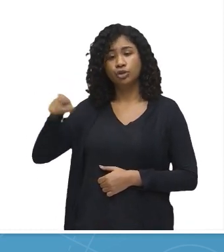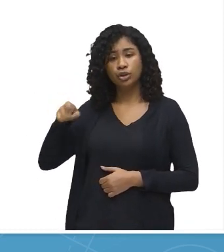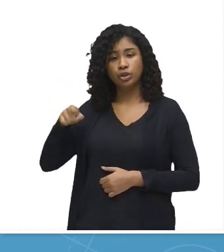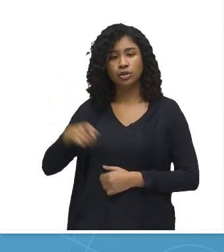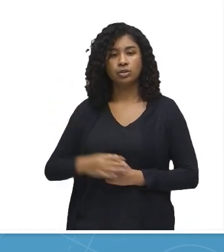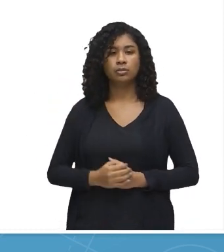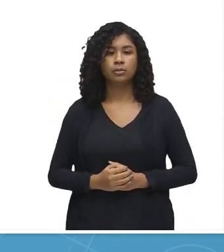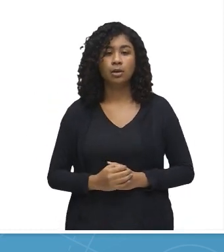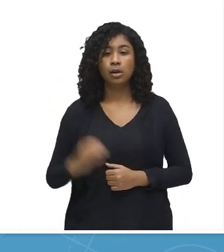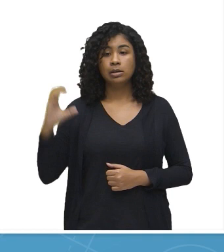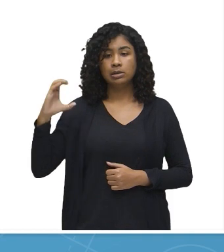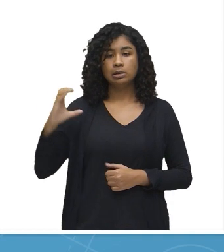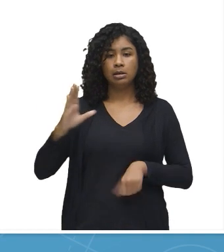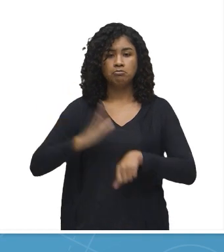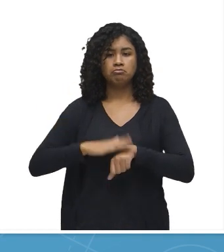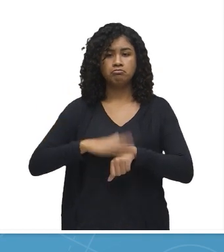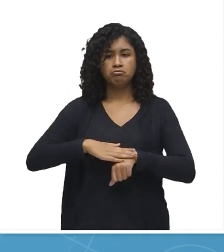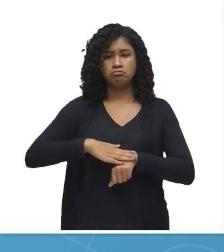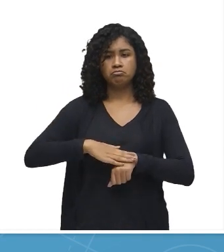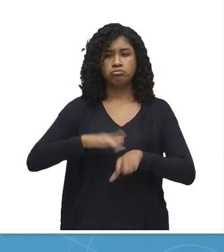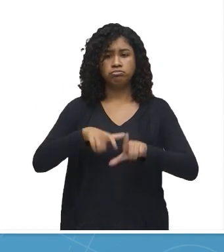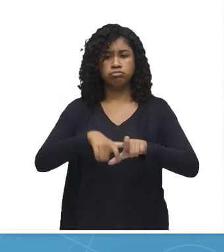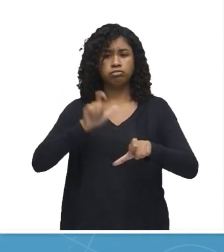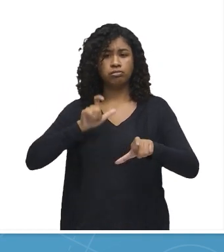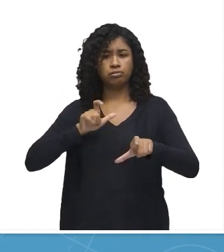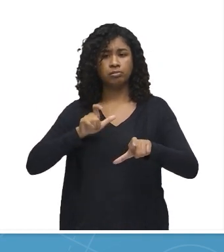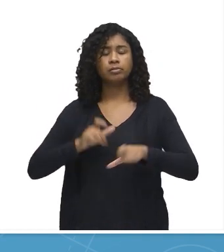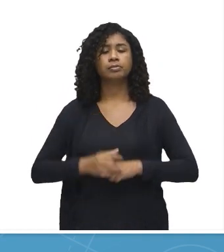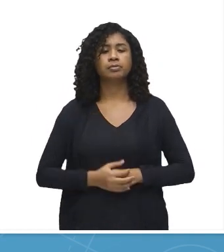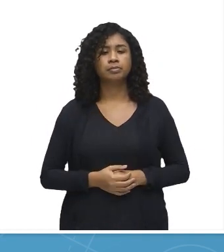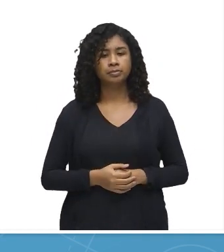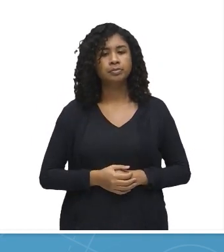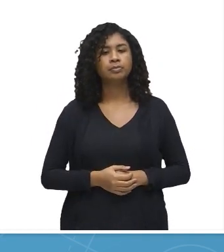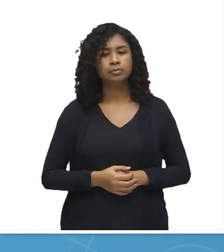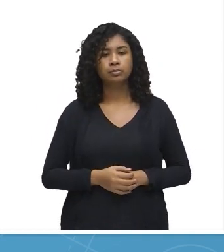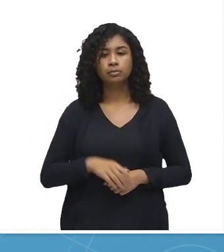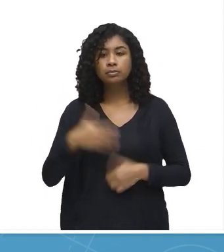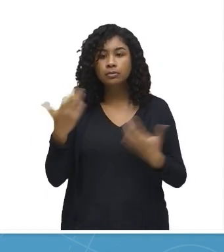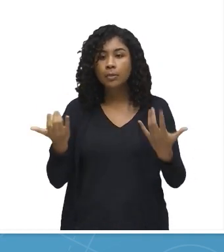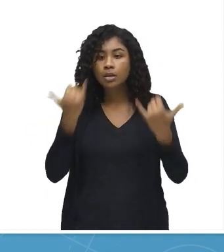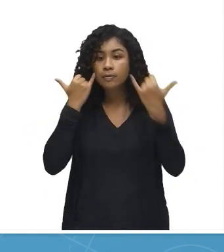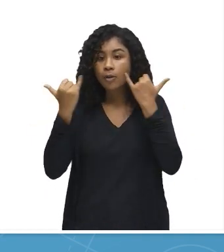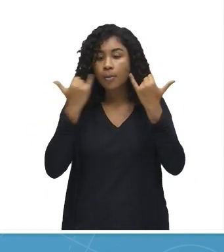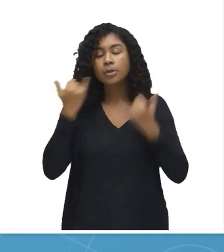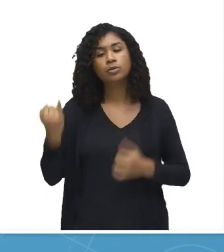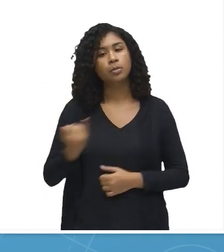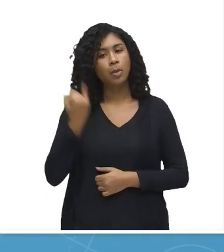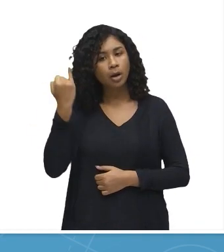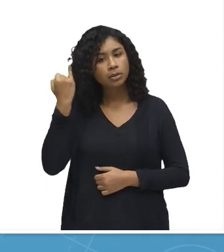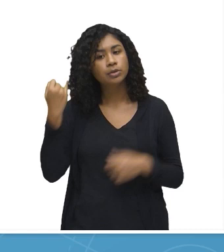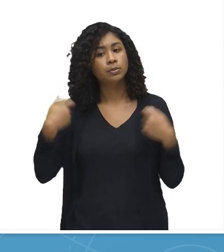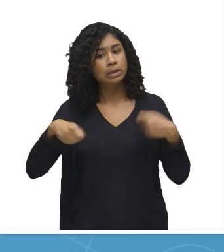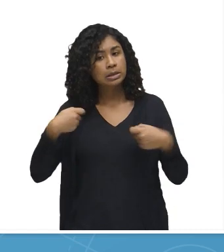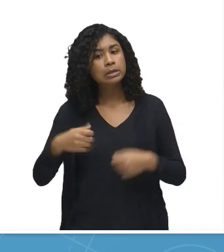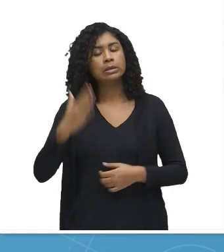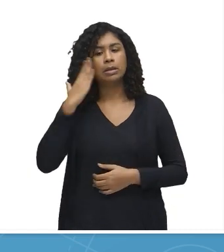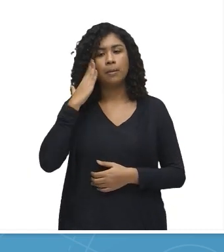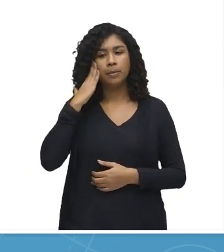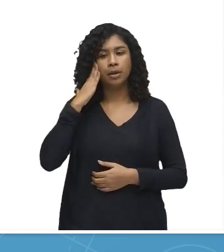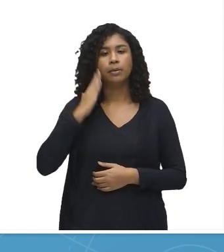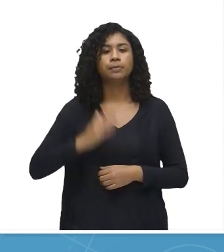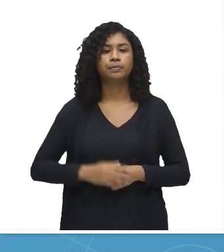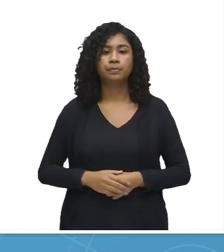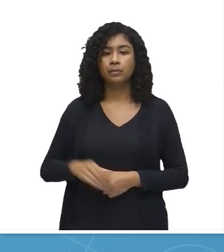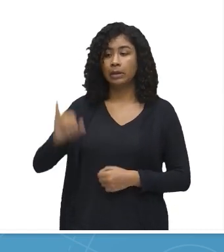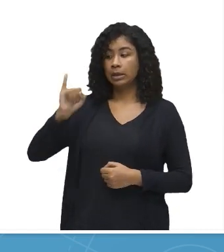termo independente, tá? Então, pessoal, algumas informações importantes, tá? A gente precisa saber o que é a